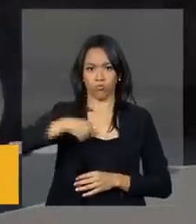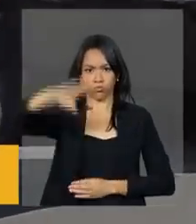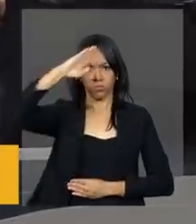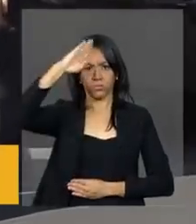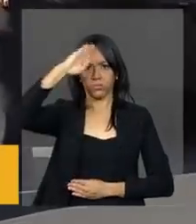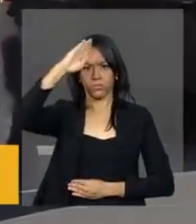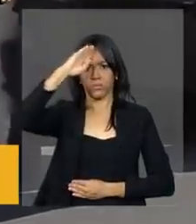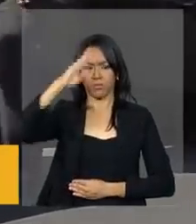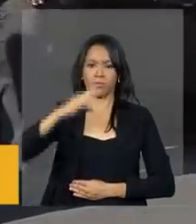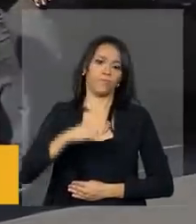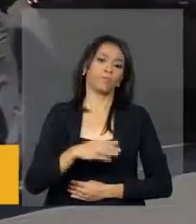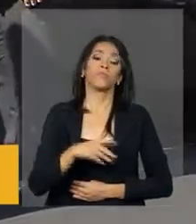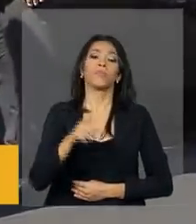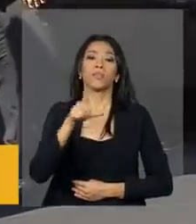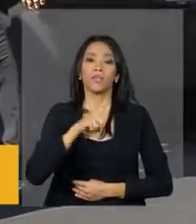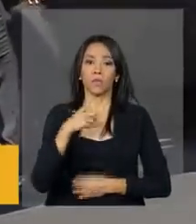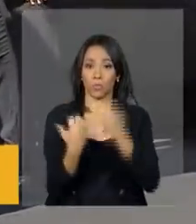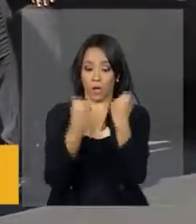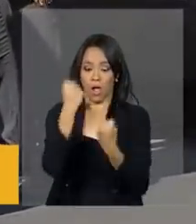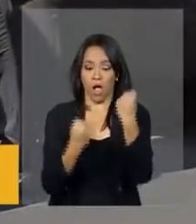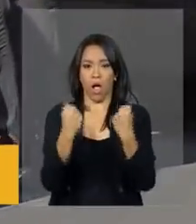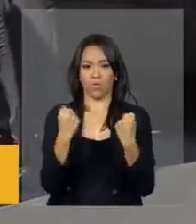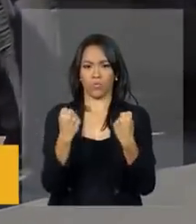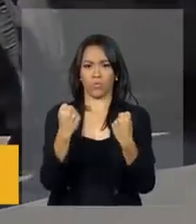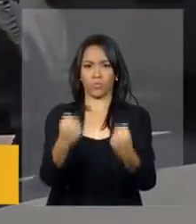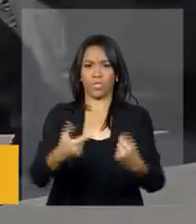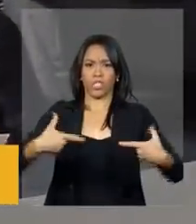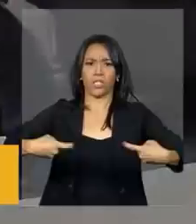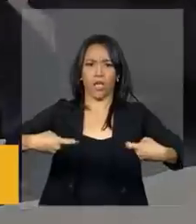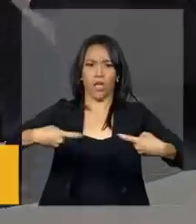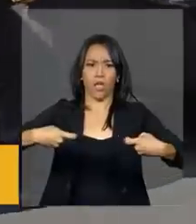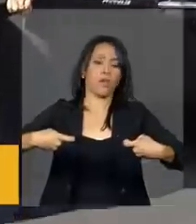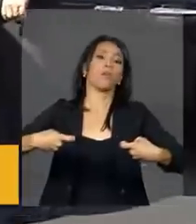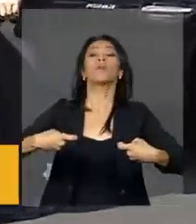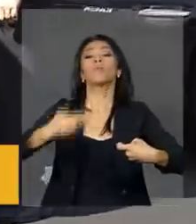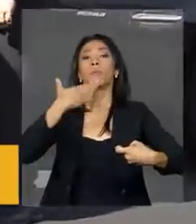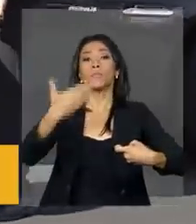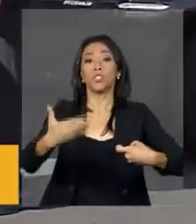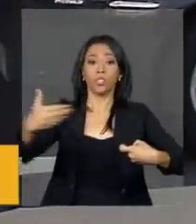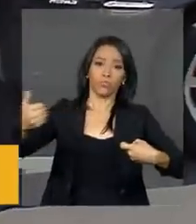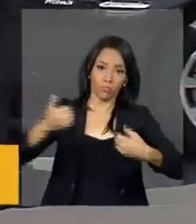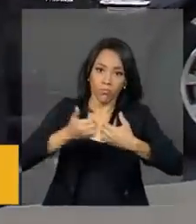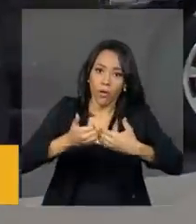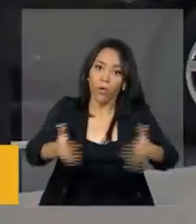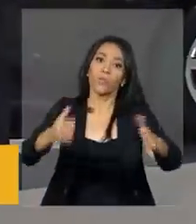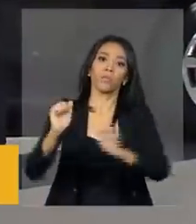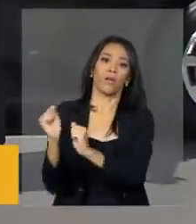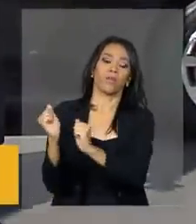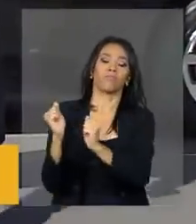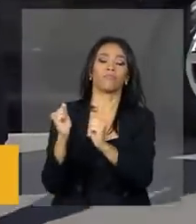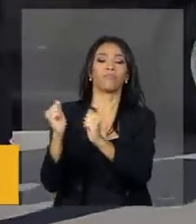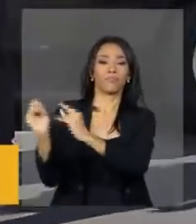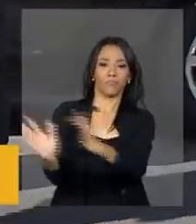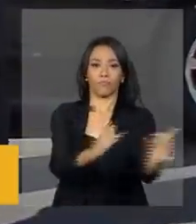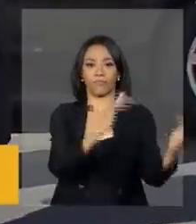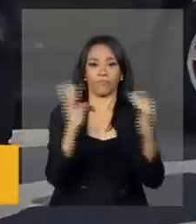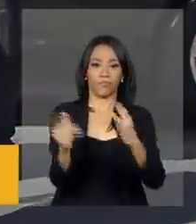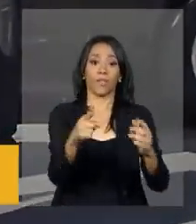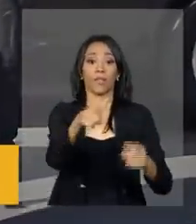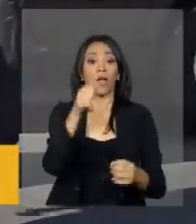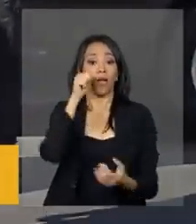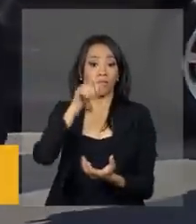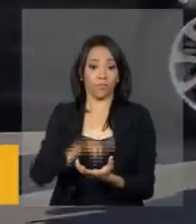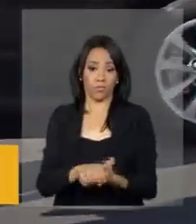o carro Guarani para solicitar a permissão para dar início ao desfile. Vemos aqui então o presidente Michel Temer, a primeira-dama Marcela